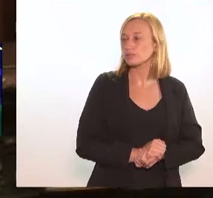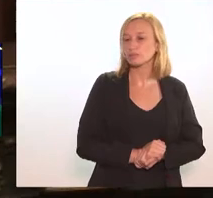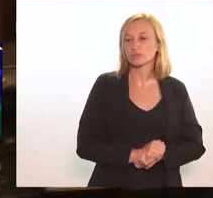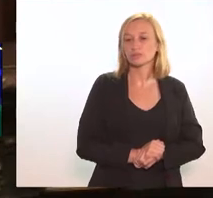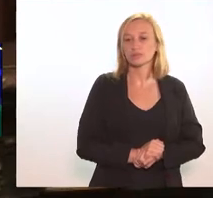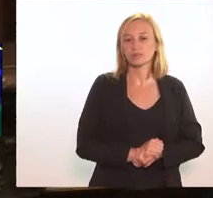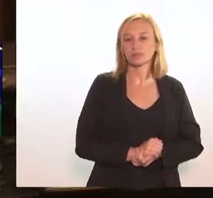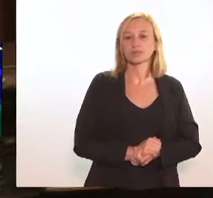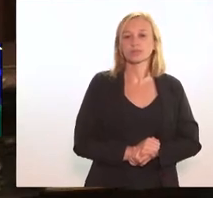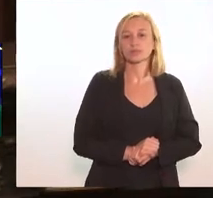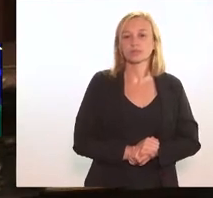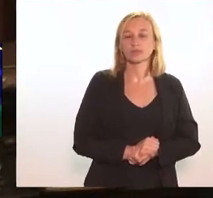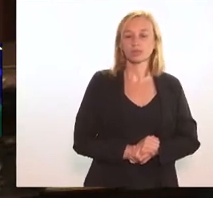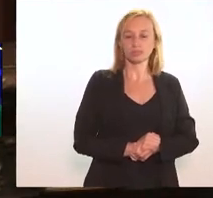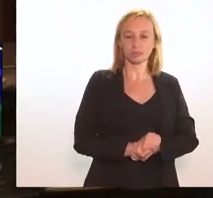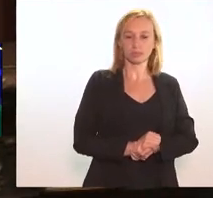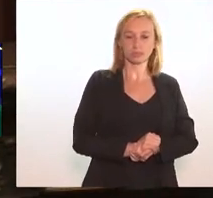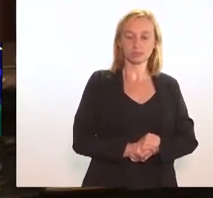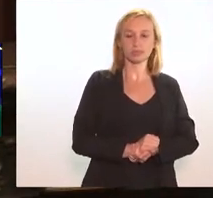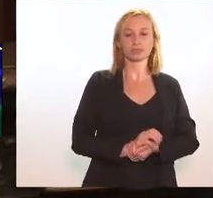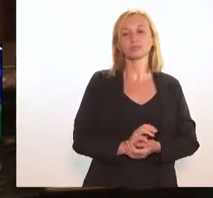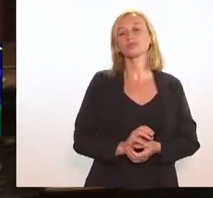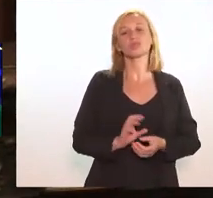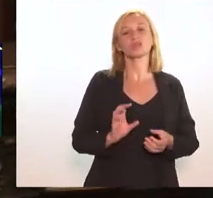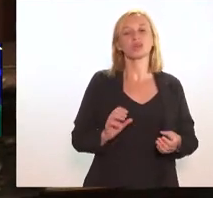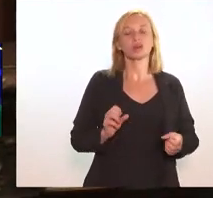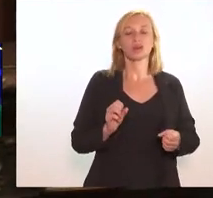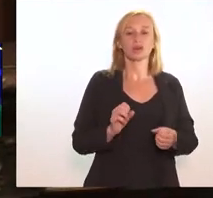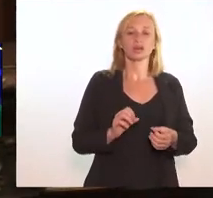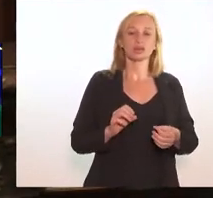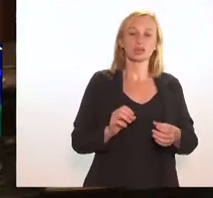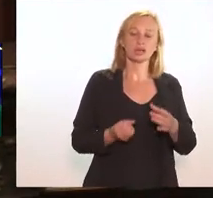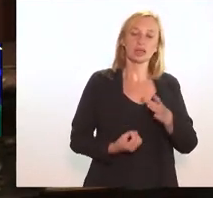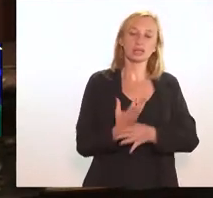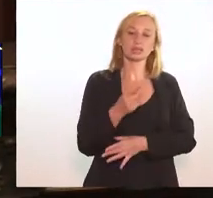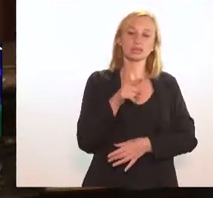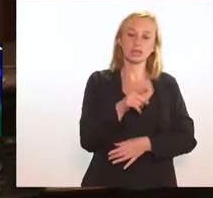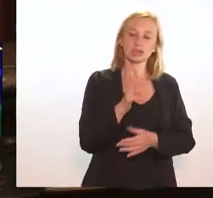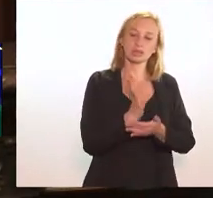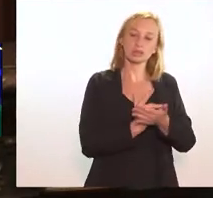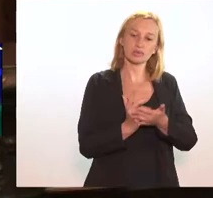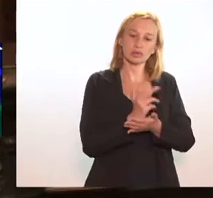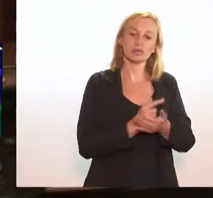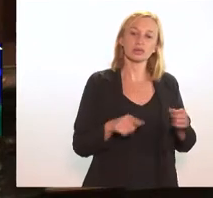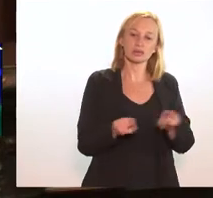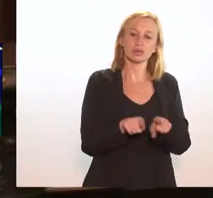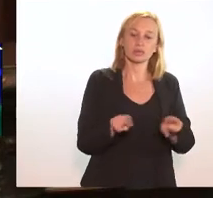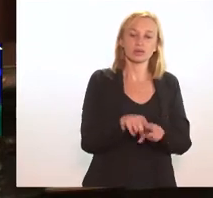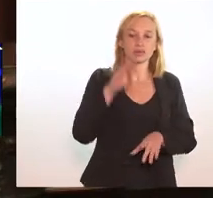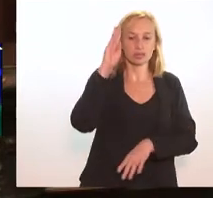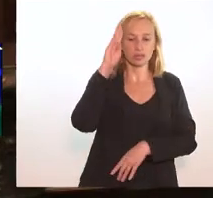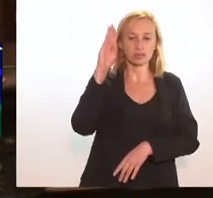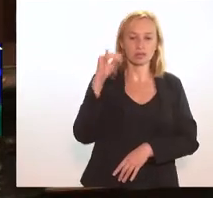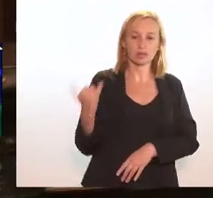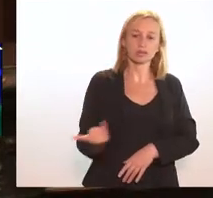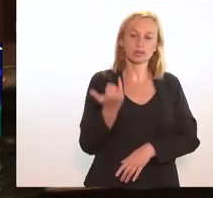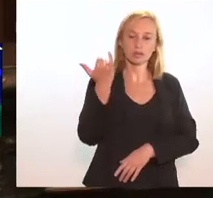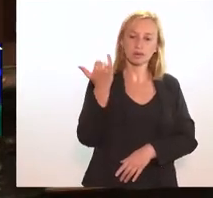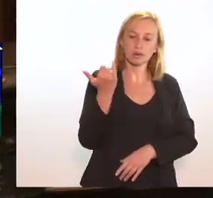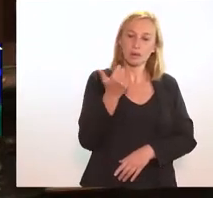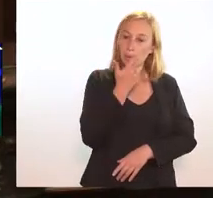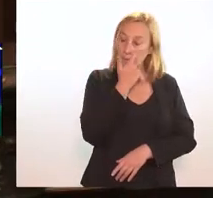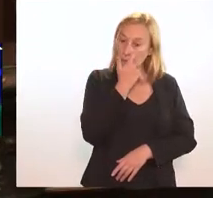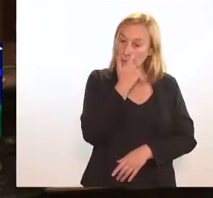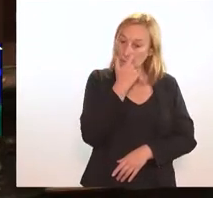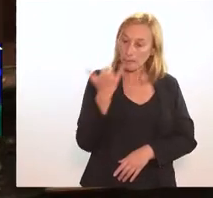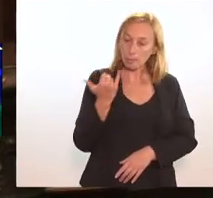gente vai fazer a construção desse mapeamento tão fundamental e importante. E é importante,